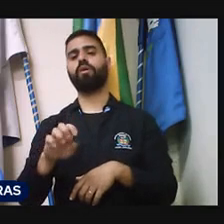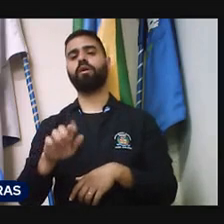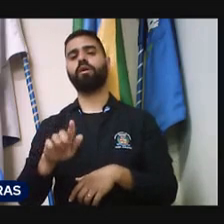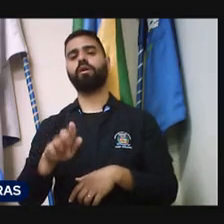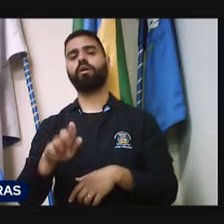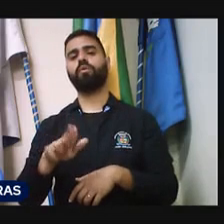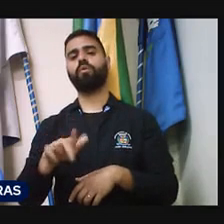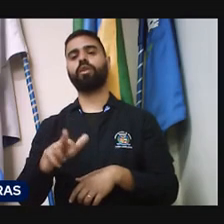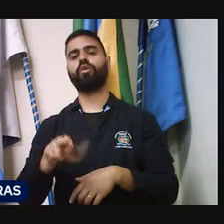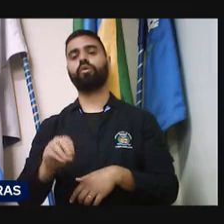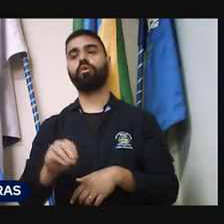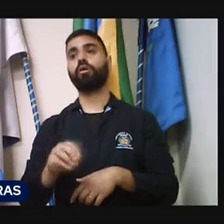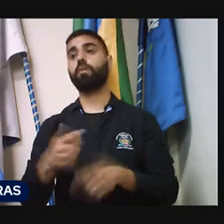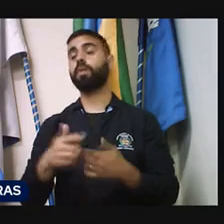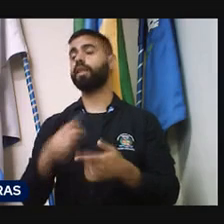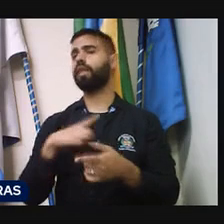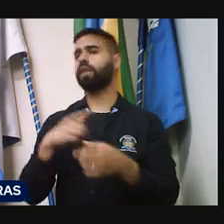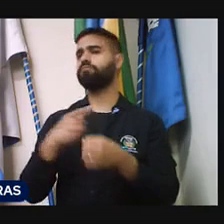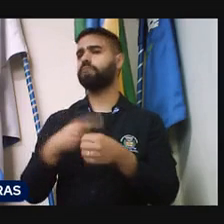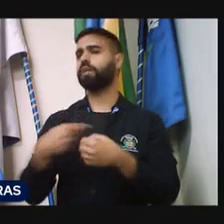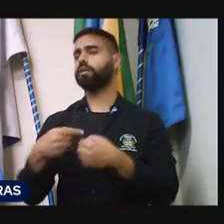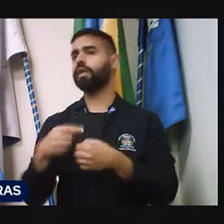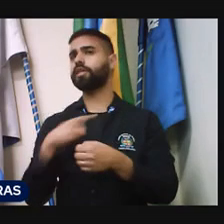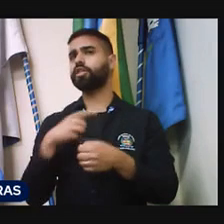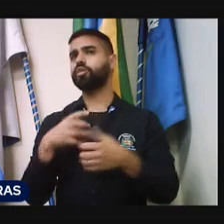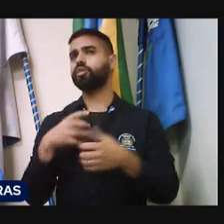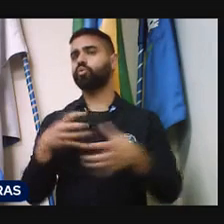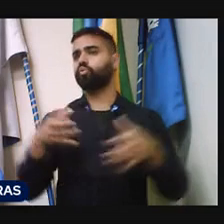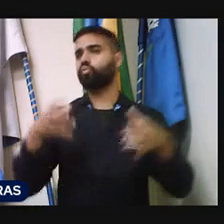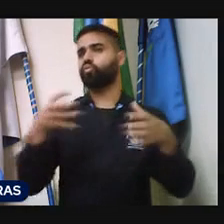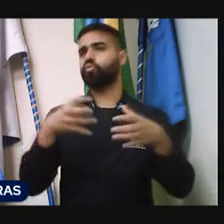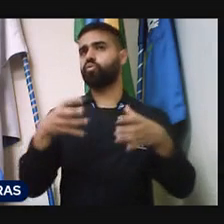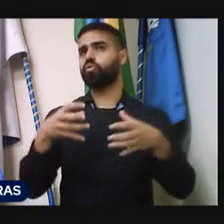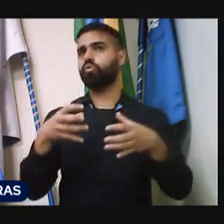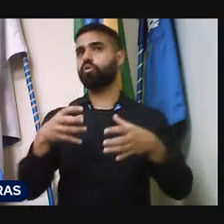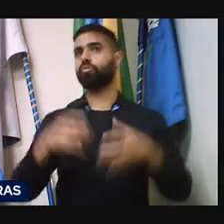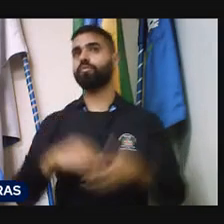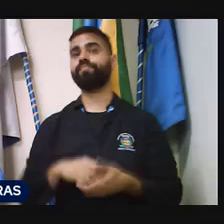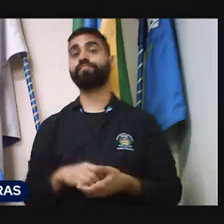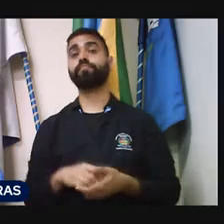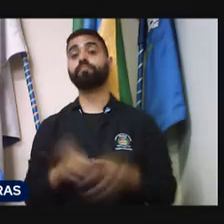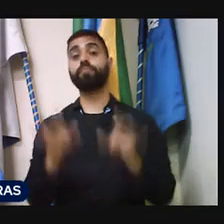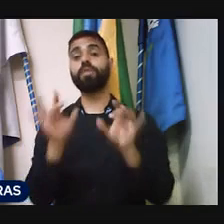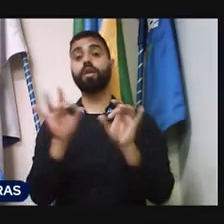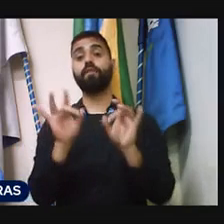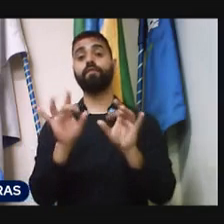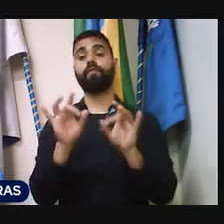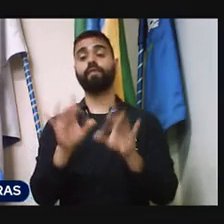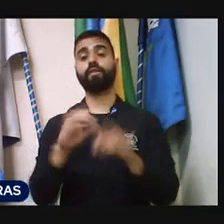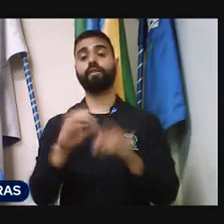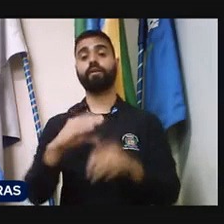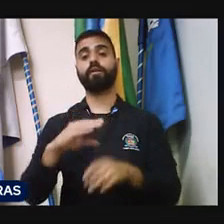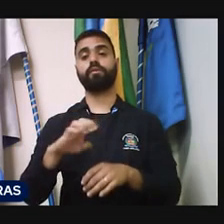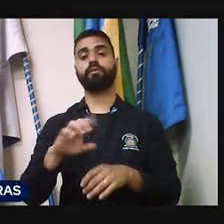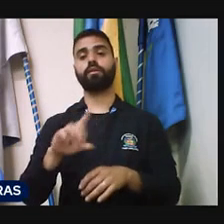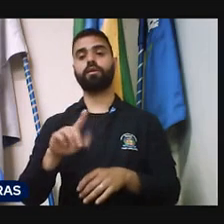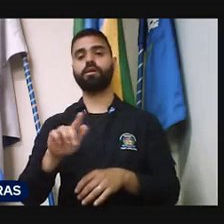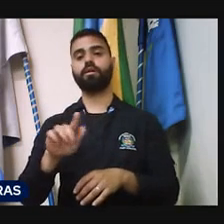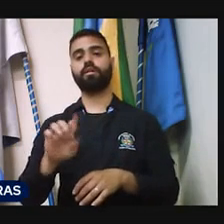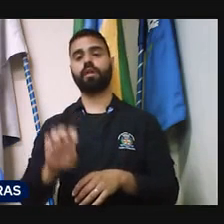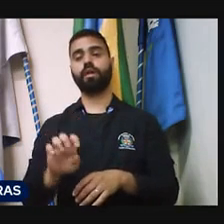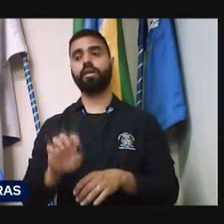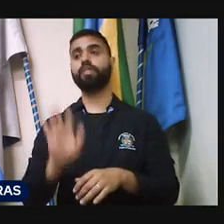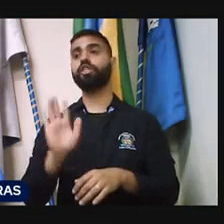algumas cidades que foram que estavam no bloco 1 e do leilão da Cedae já receberam uma outorga